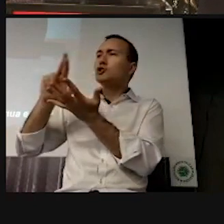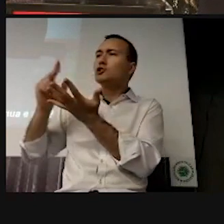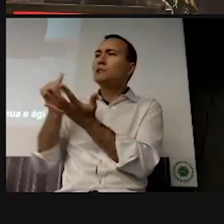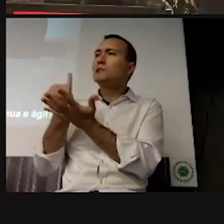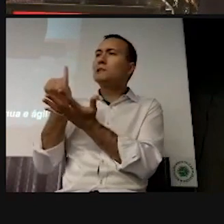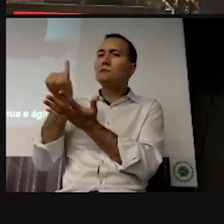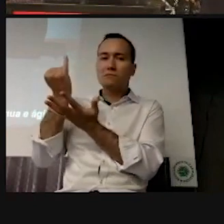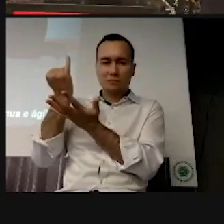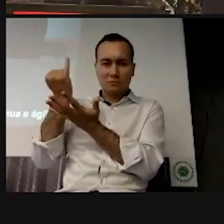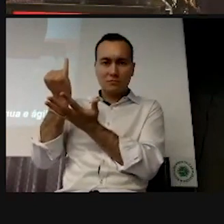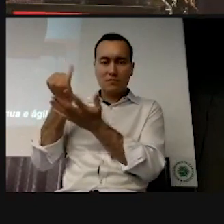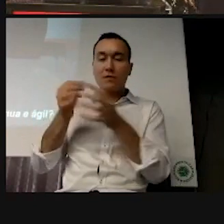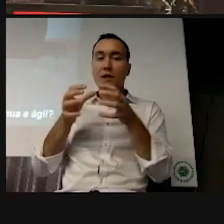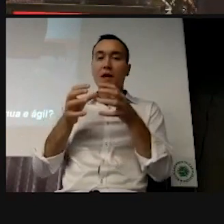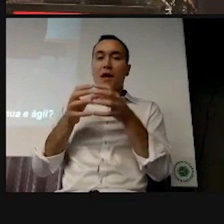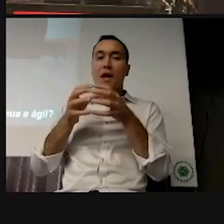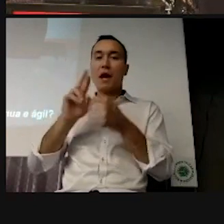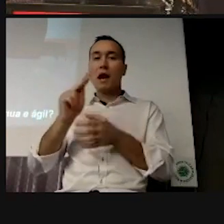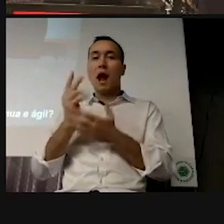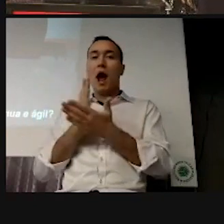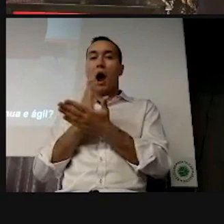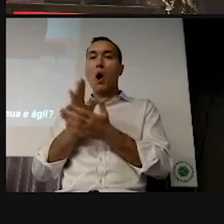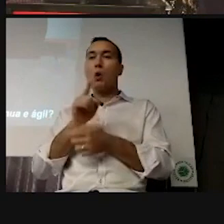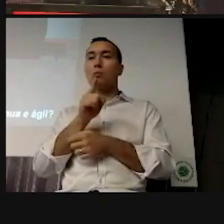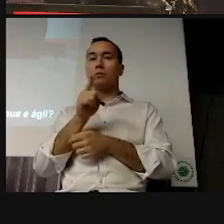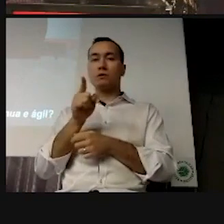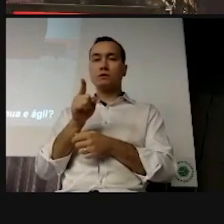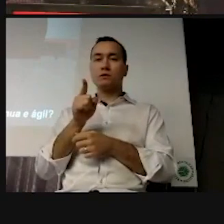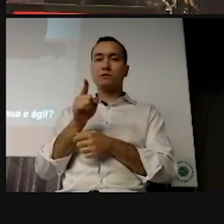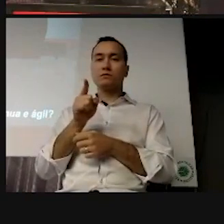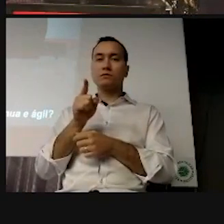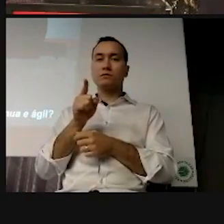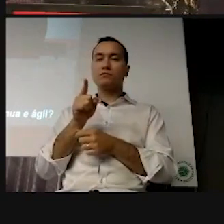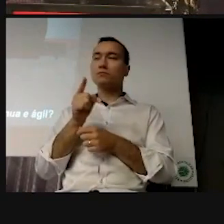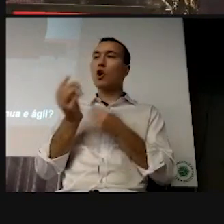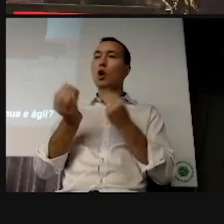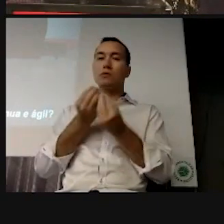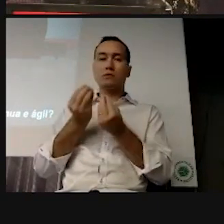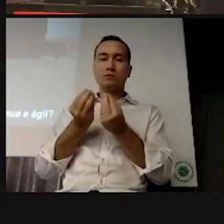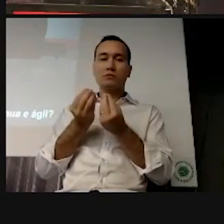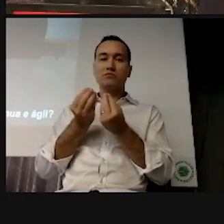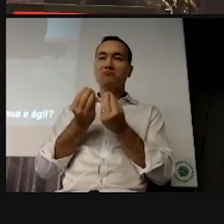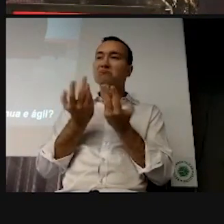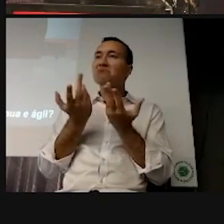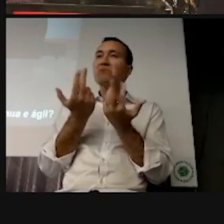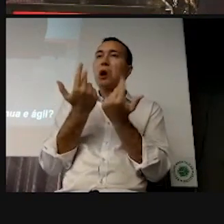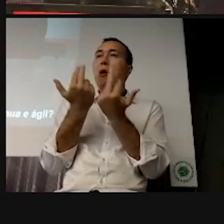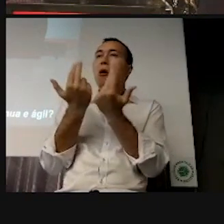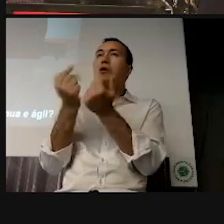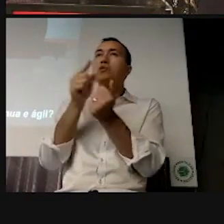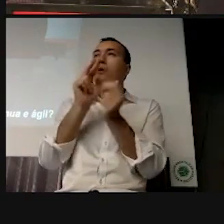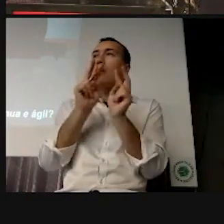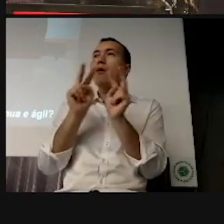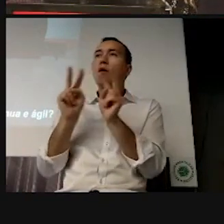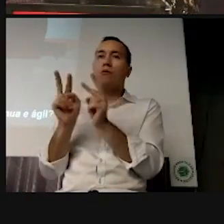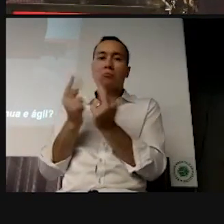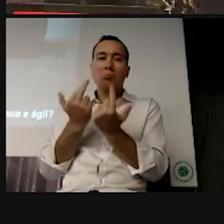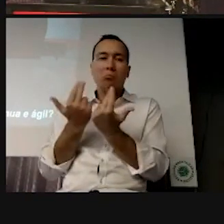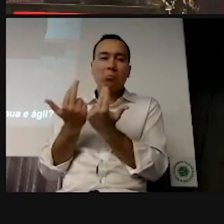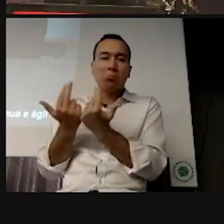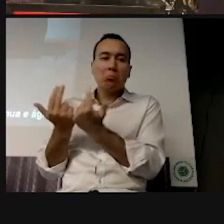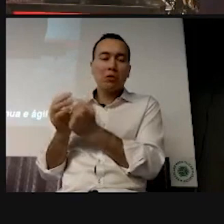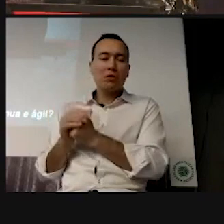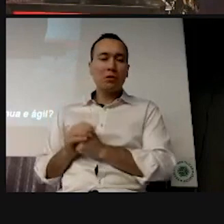olha, não tem uma pessoa diversa, é todo mundo igual. E aí o que acontece? Ficam sempre saindo soluções